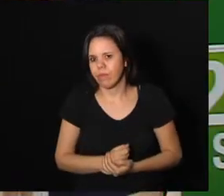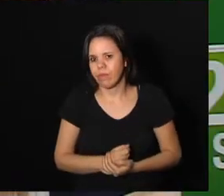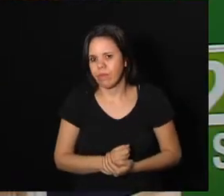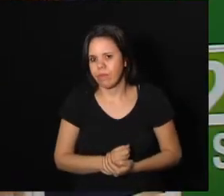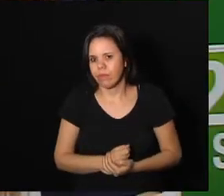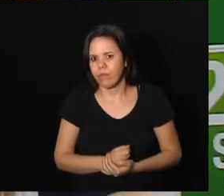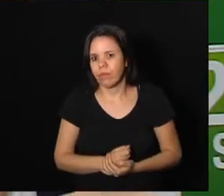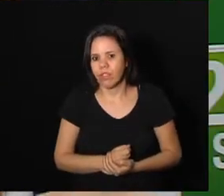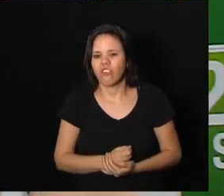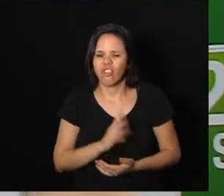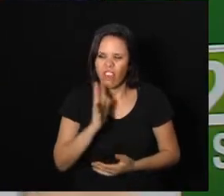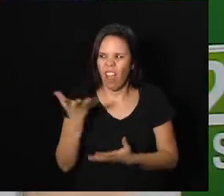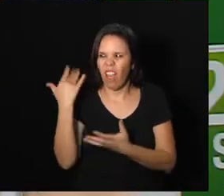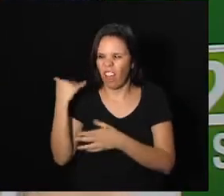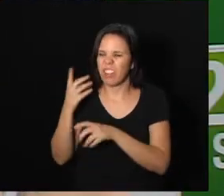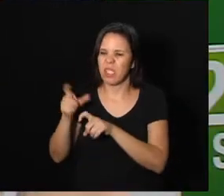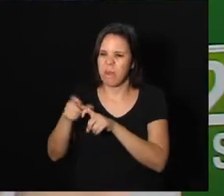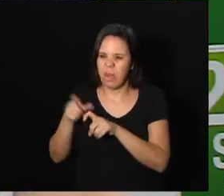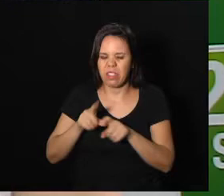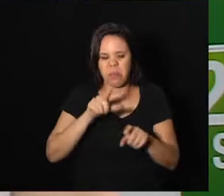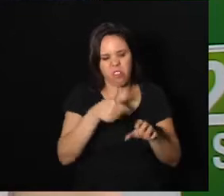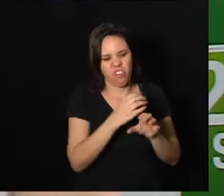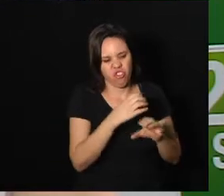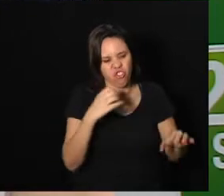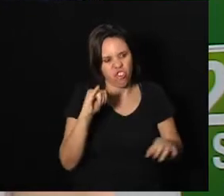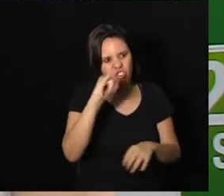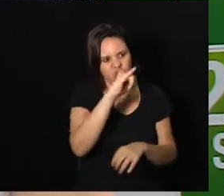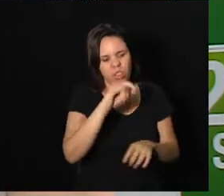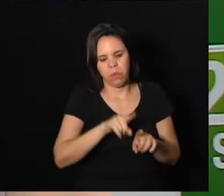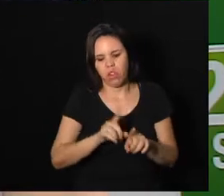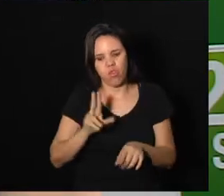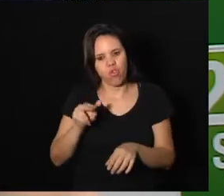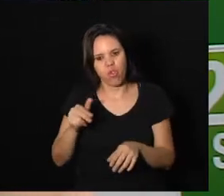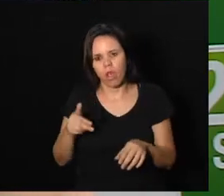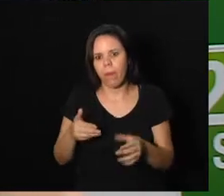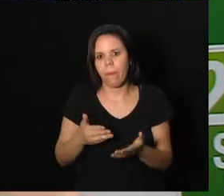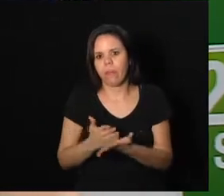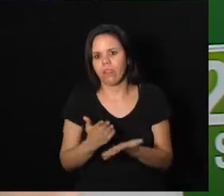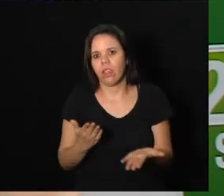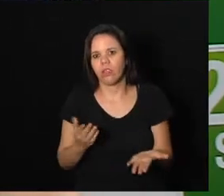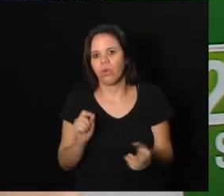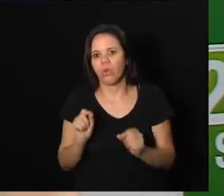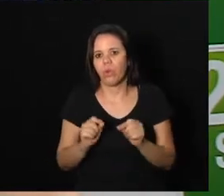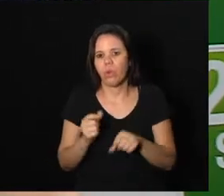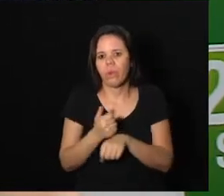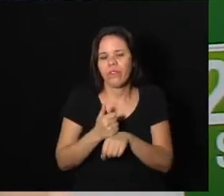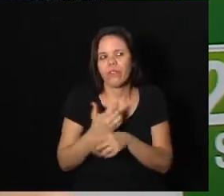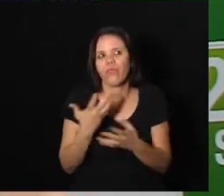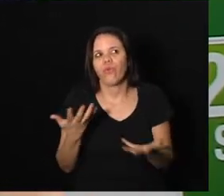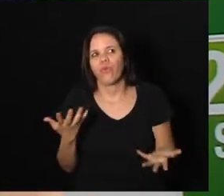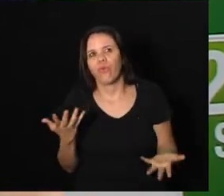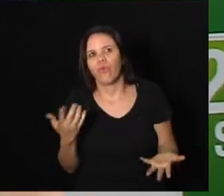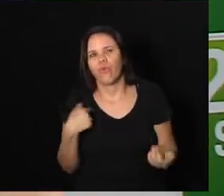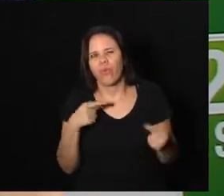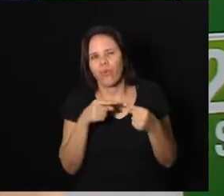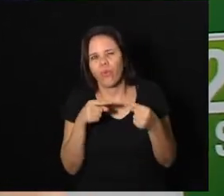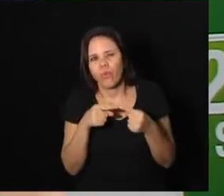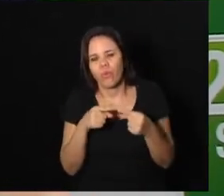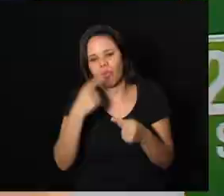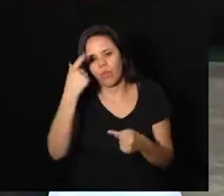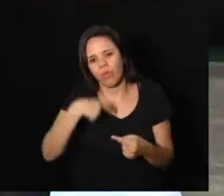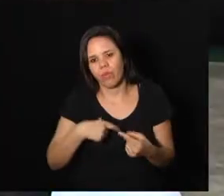já quis ser médica, eu já quis ser engenheira aeronáutica, mas eu nunca tinha passado por uma profissão que realmente se encaixasse